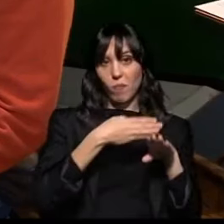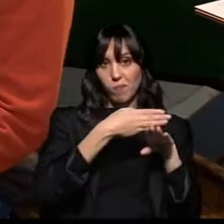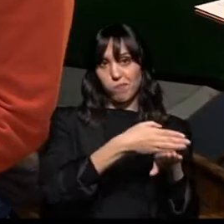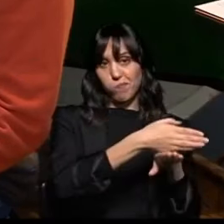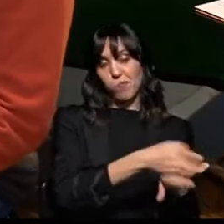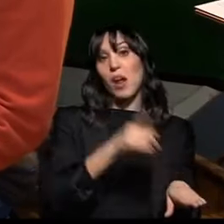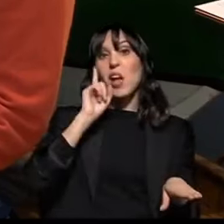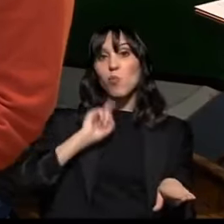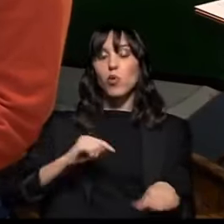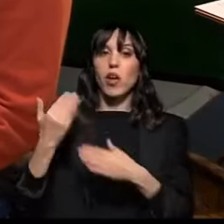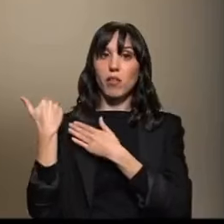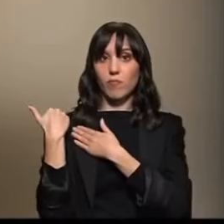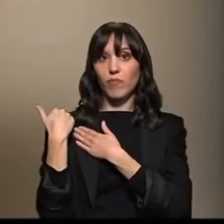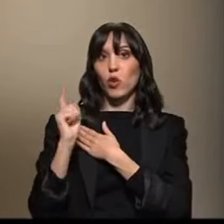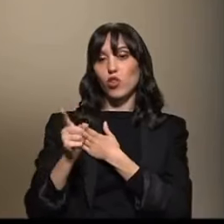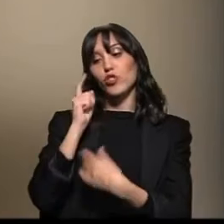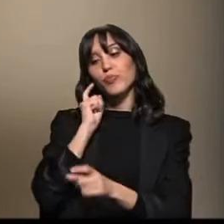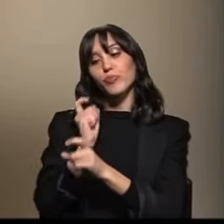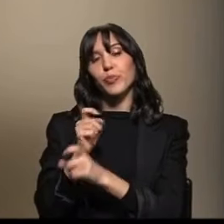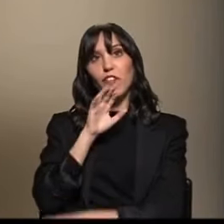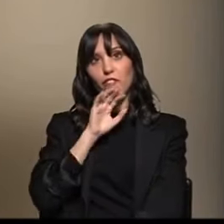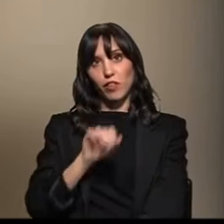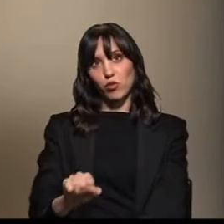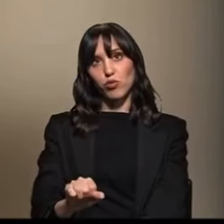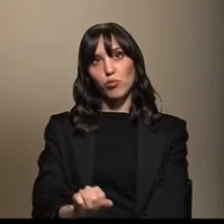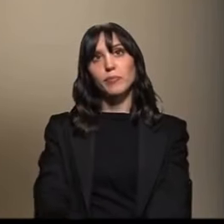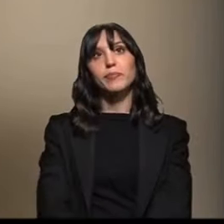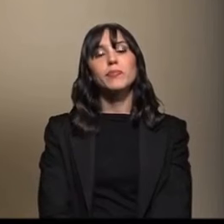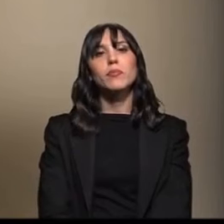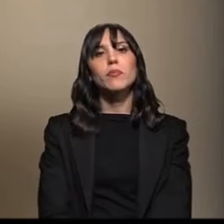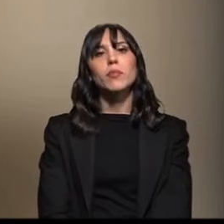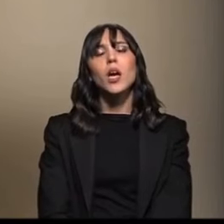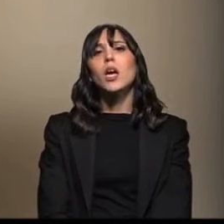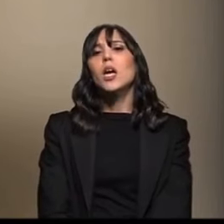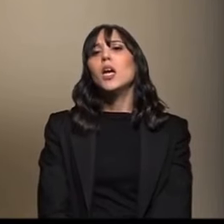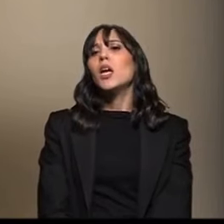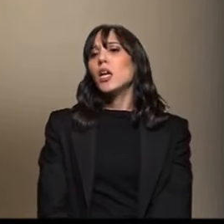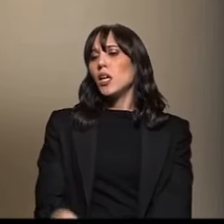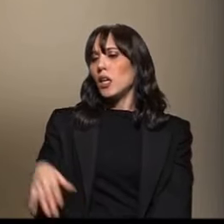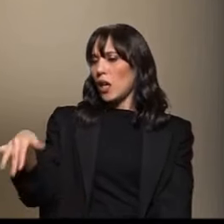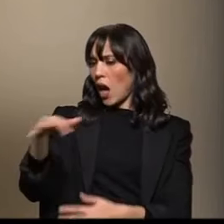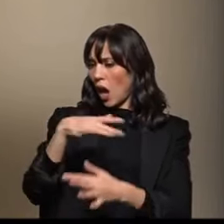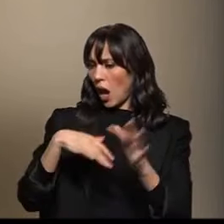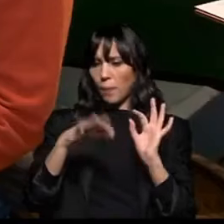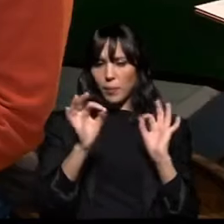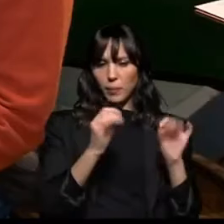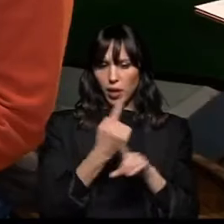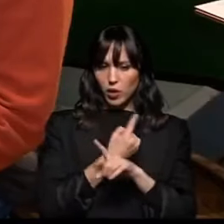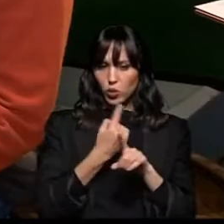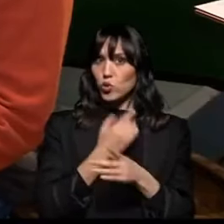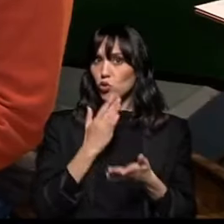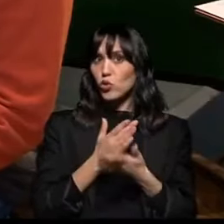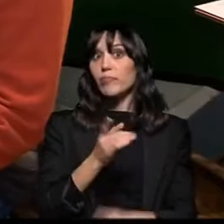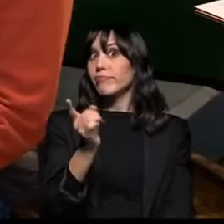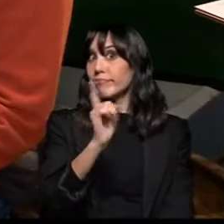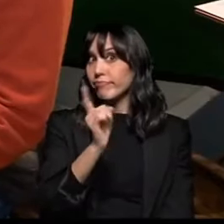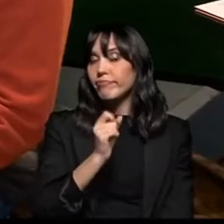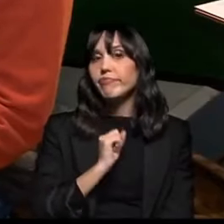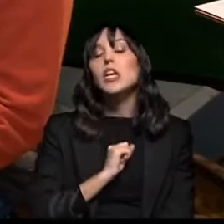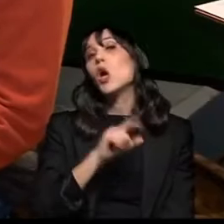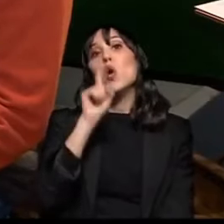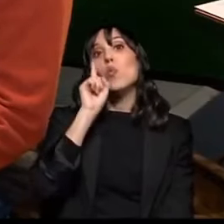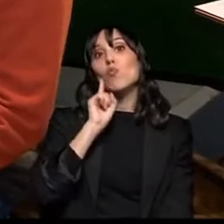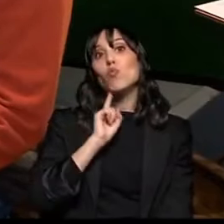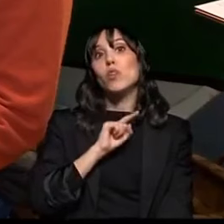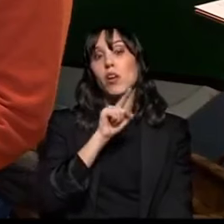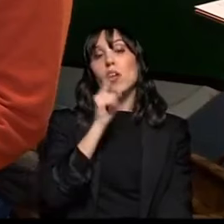filhos, olhar para os filhos. E se fosse olhar para os filhos por ali da casa, ainda bem, mas não. A mulher do mar, o homem